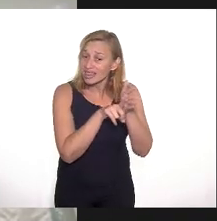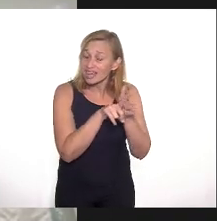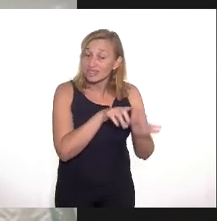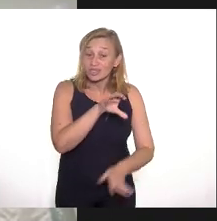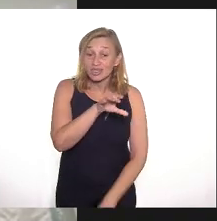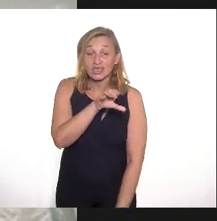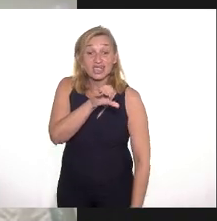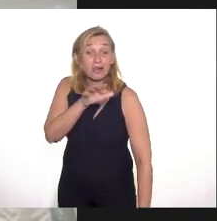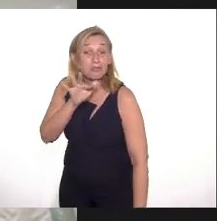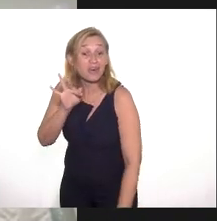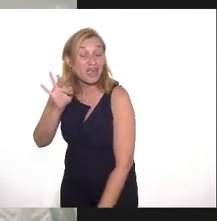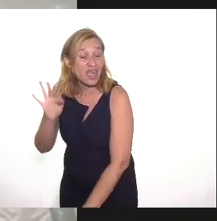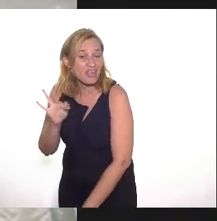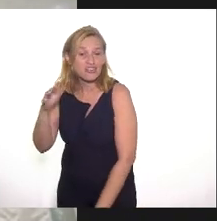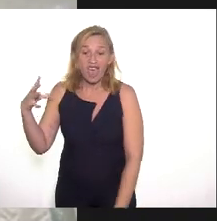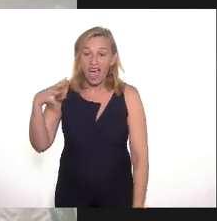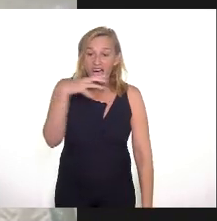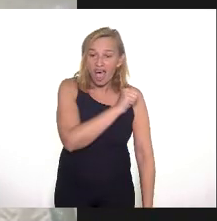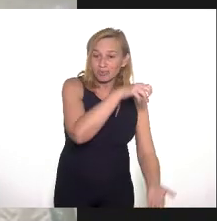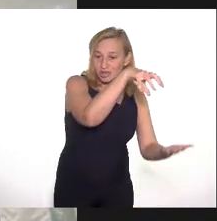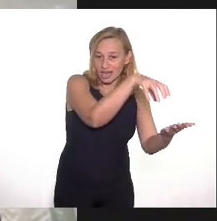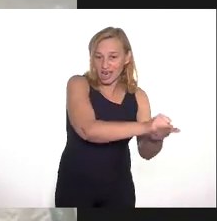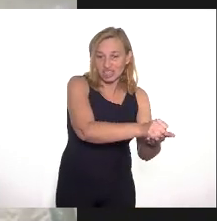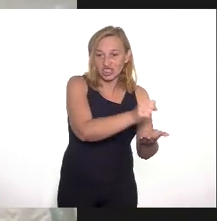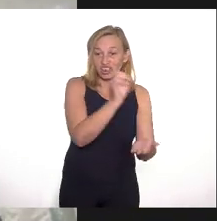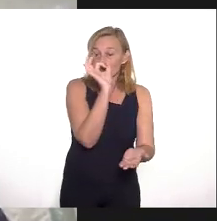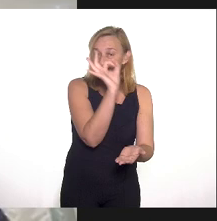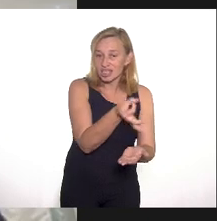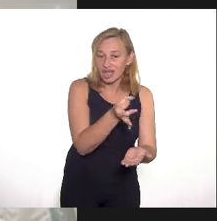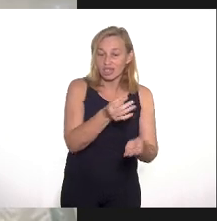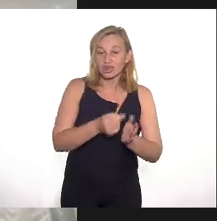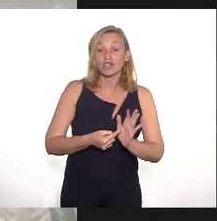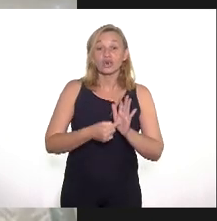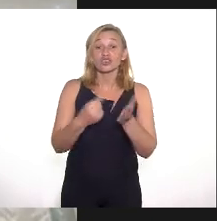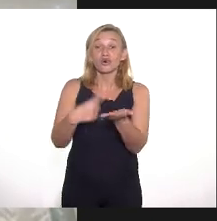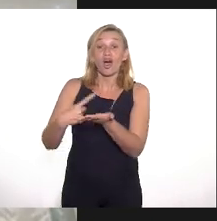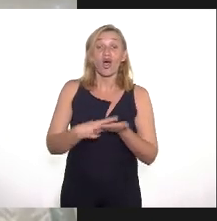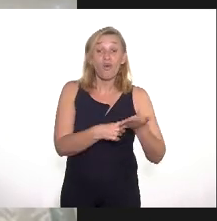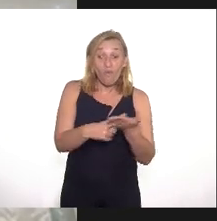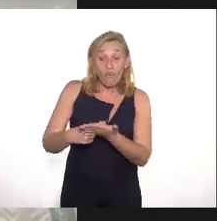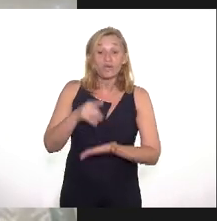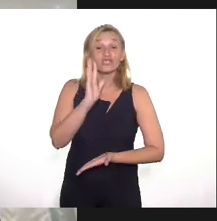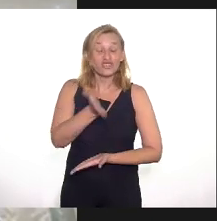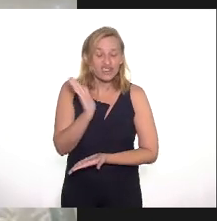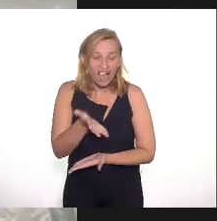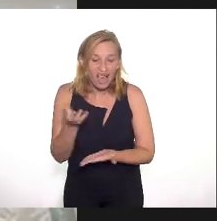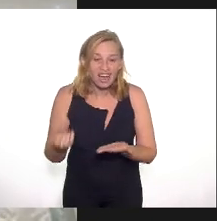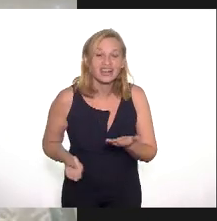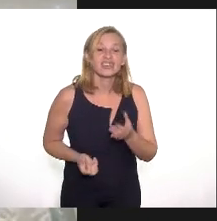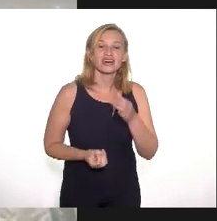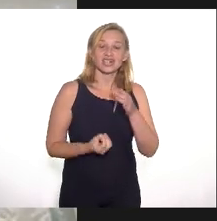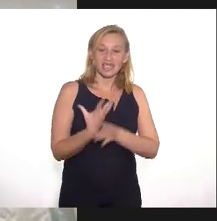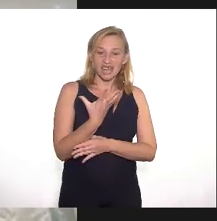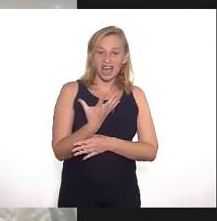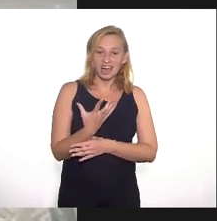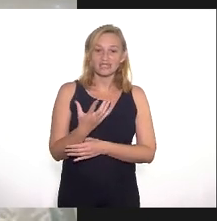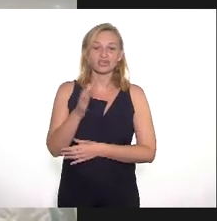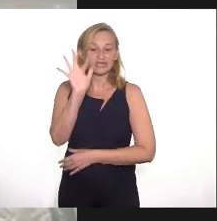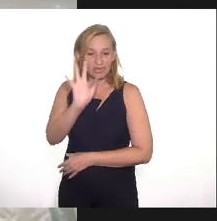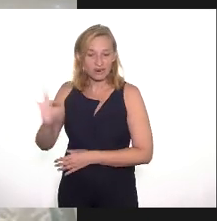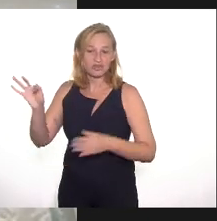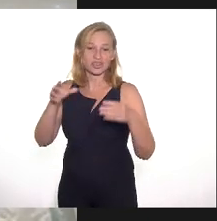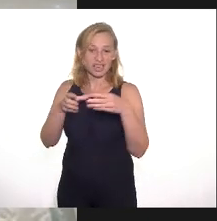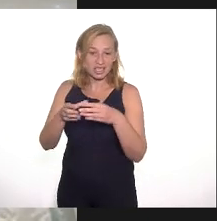CPF cadastrado imediatamente, fruto desses acordos que foram realizados com os entes